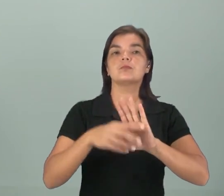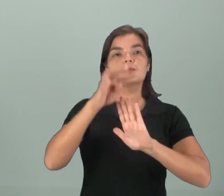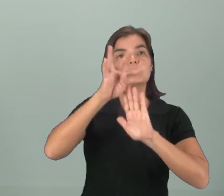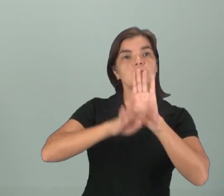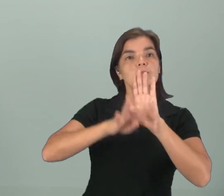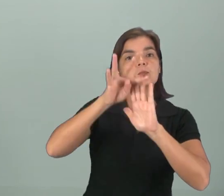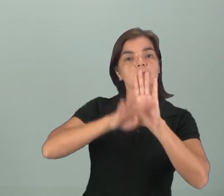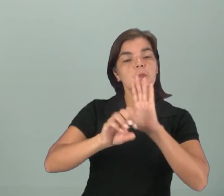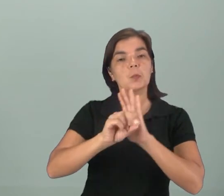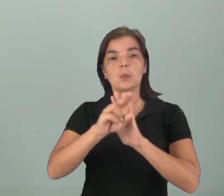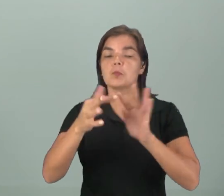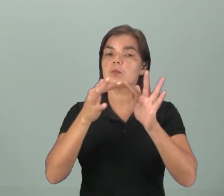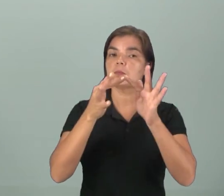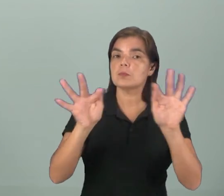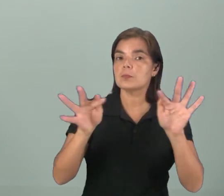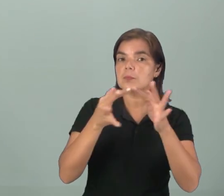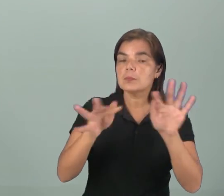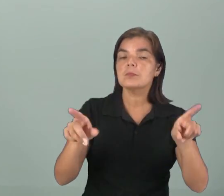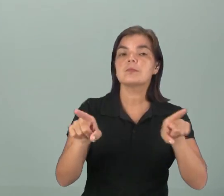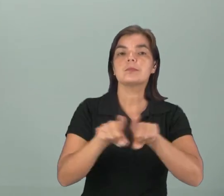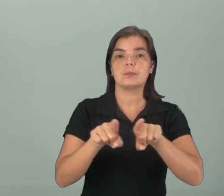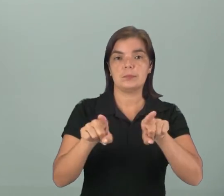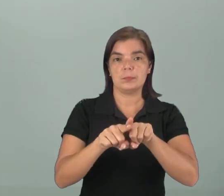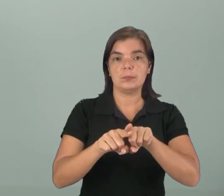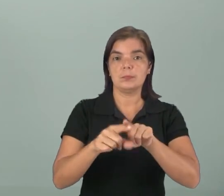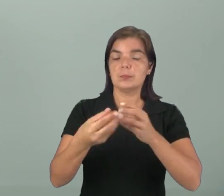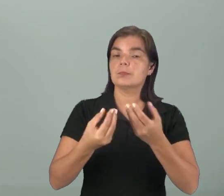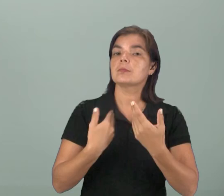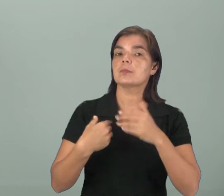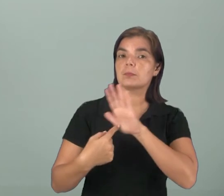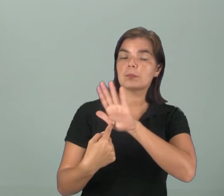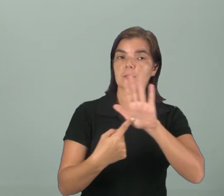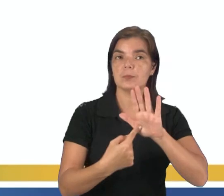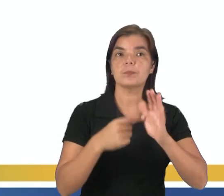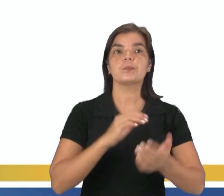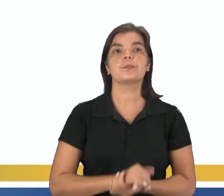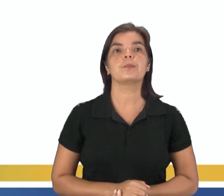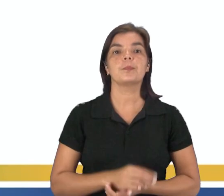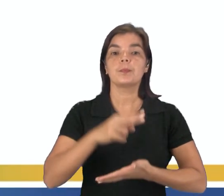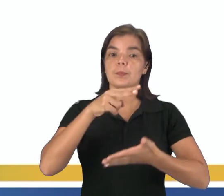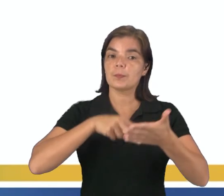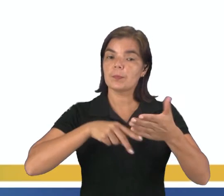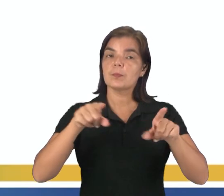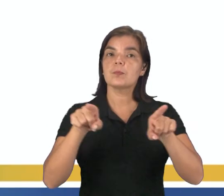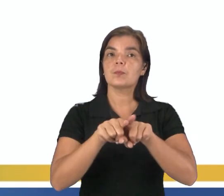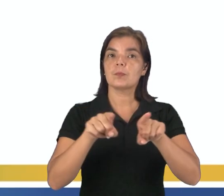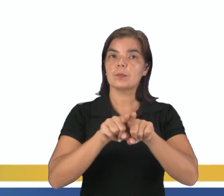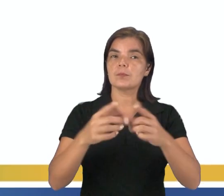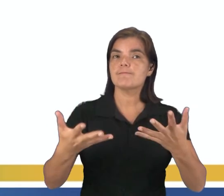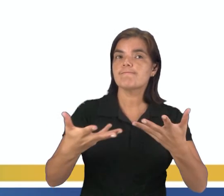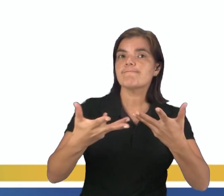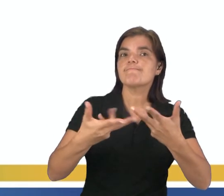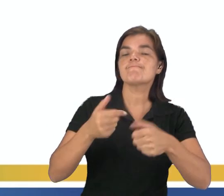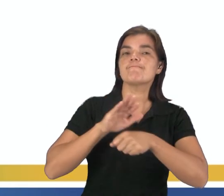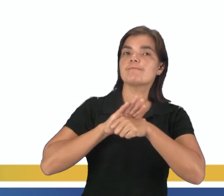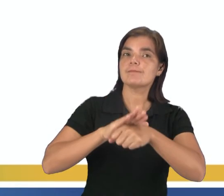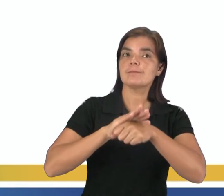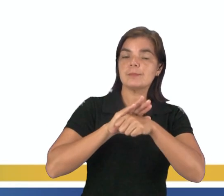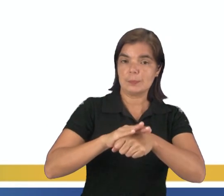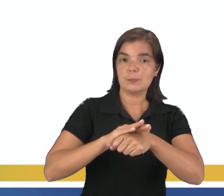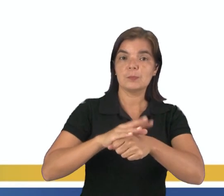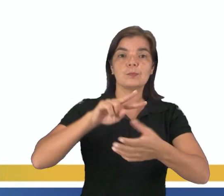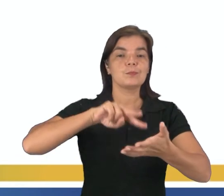texto ou que aquela frase está te passando. A leitura também é uma das habilidades que auxilia